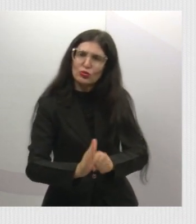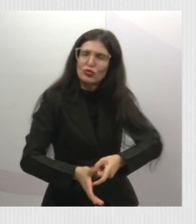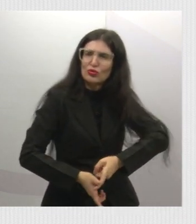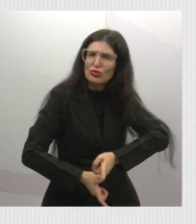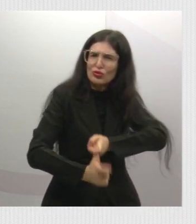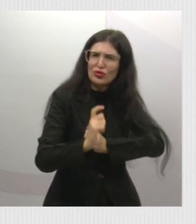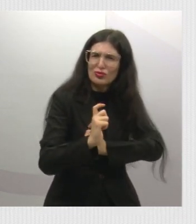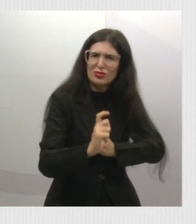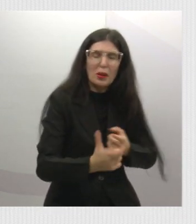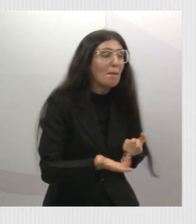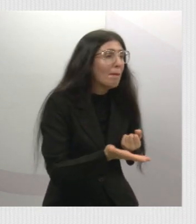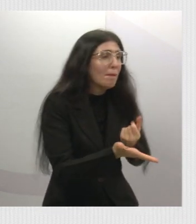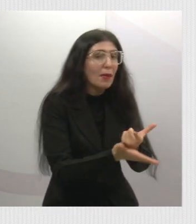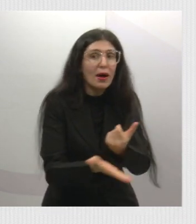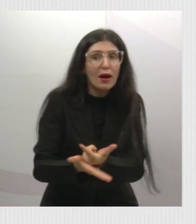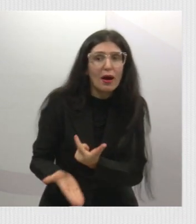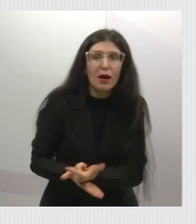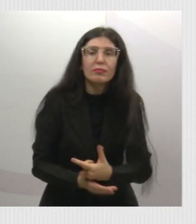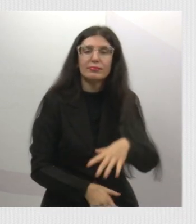município.